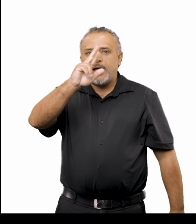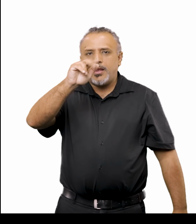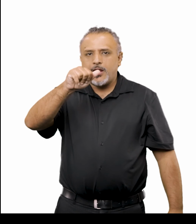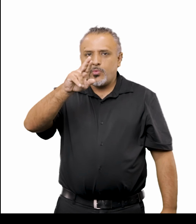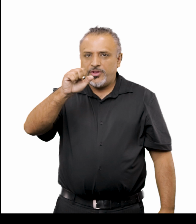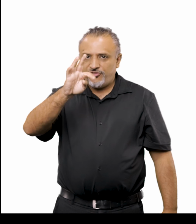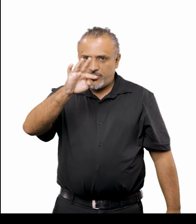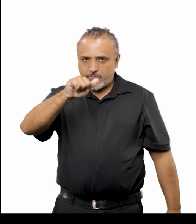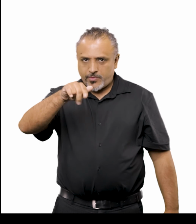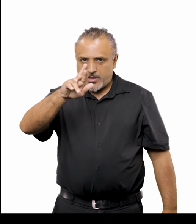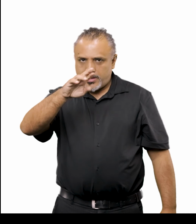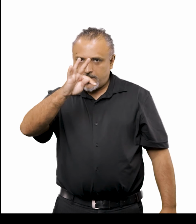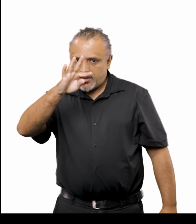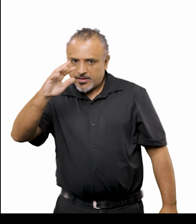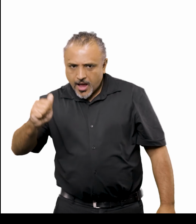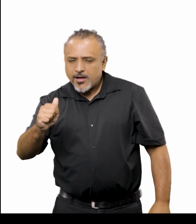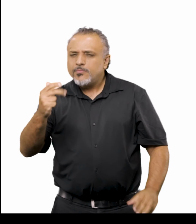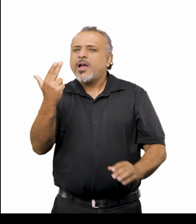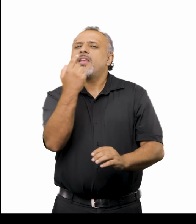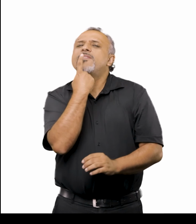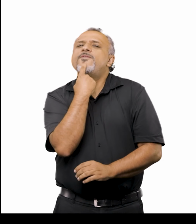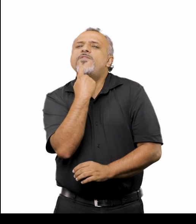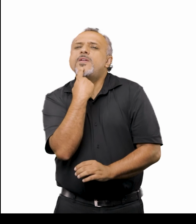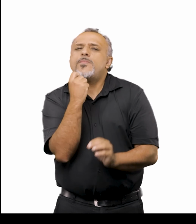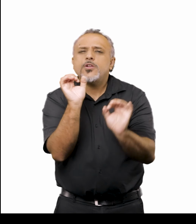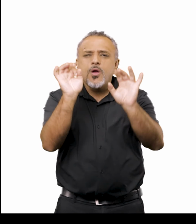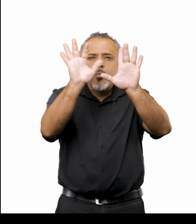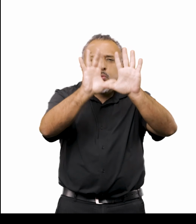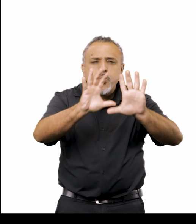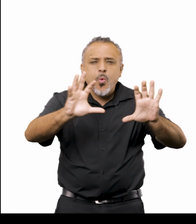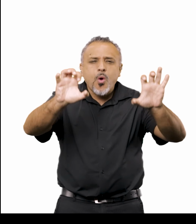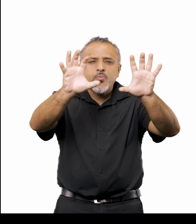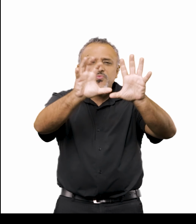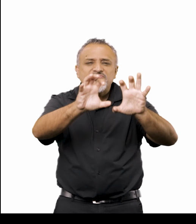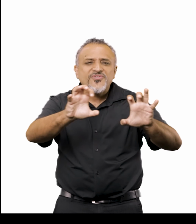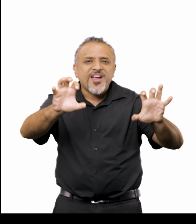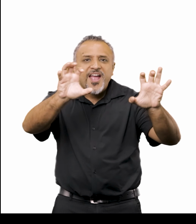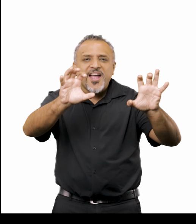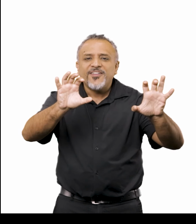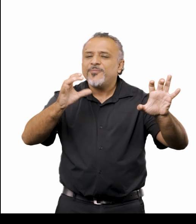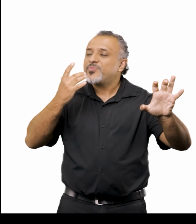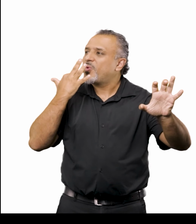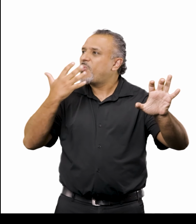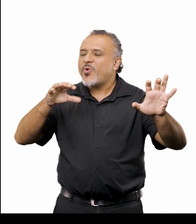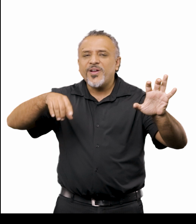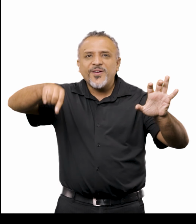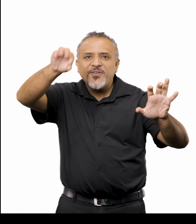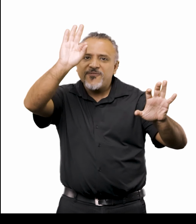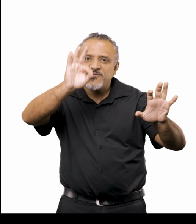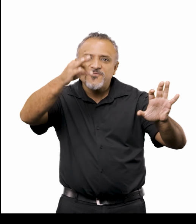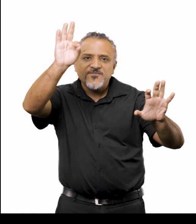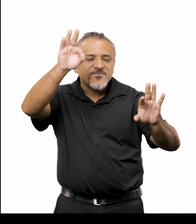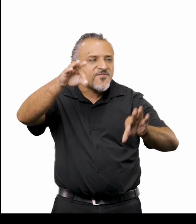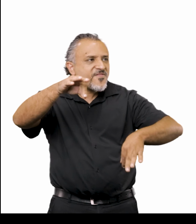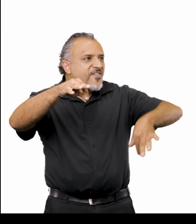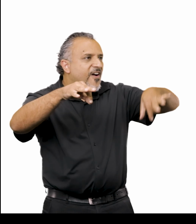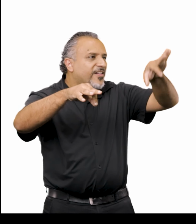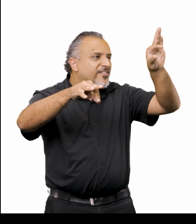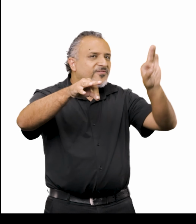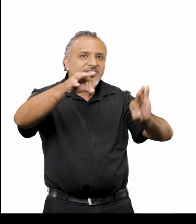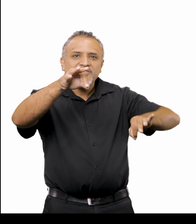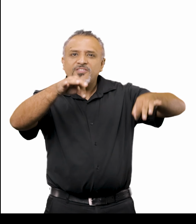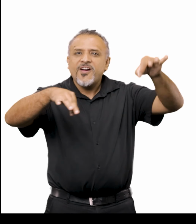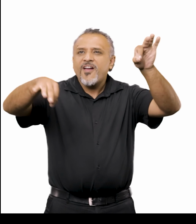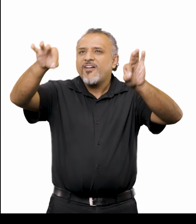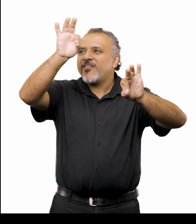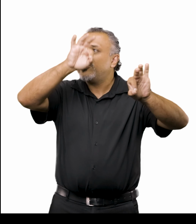de Guaratinguetá, também feita com tons mais terrosos e avermelhados. A escolha dessa paleta de cores nas 2 pinturas